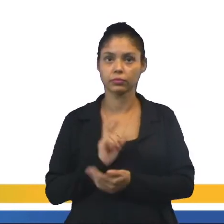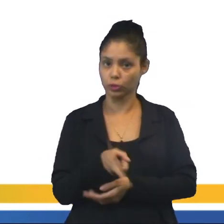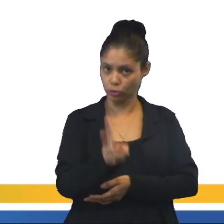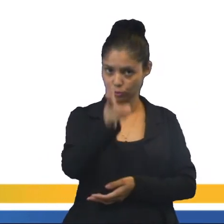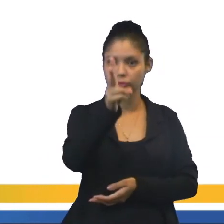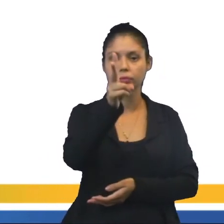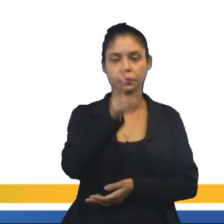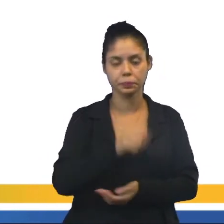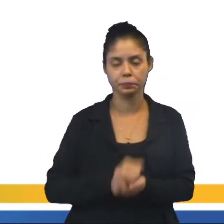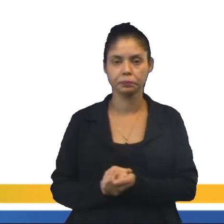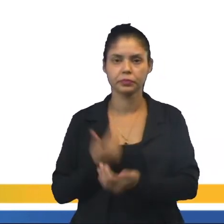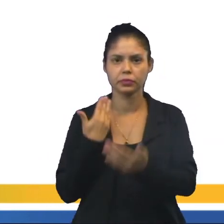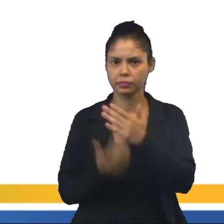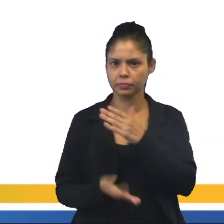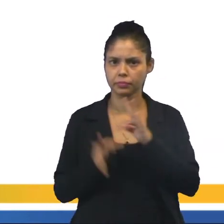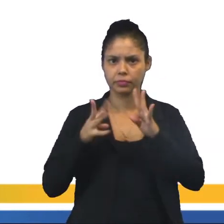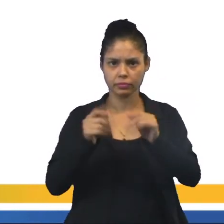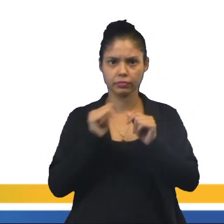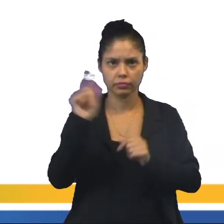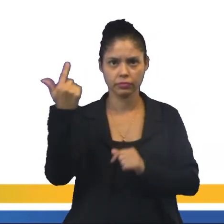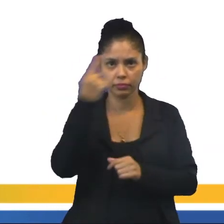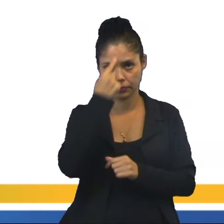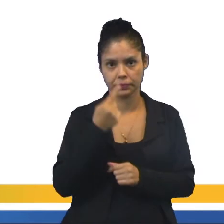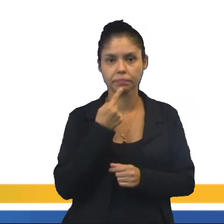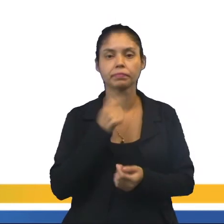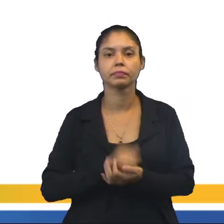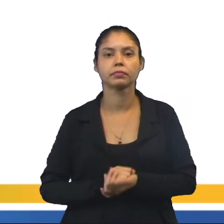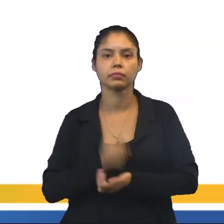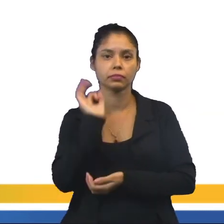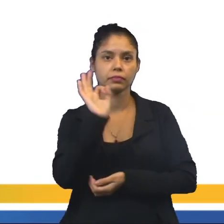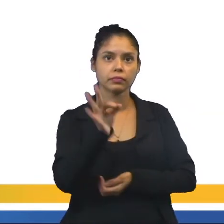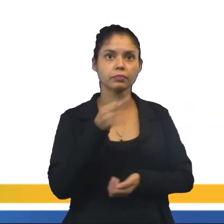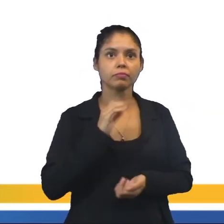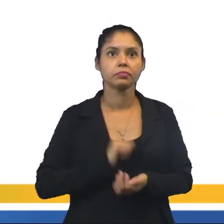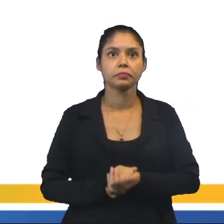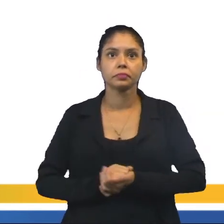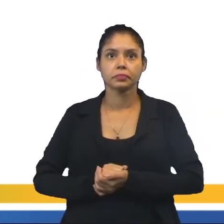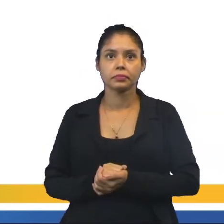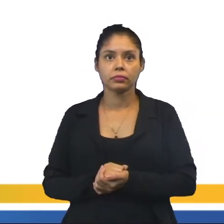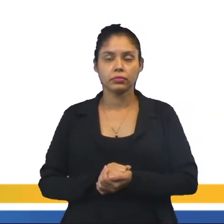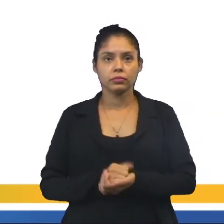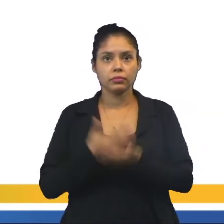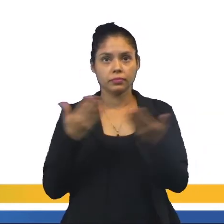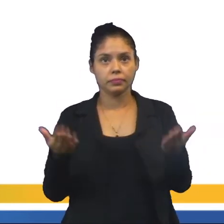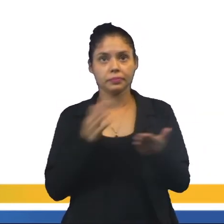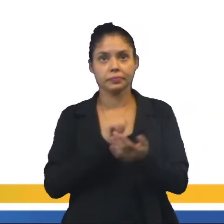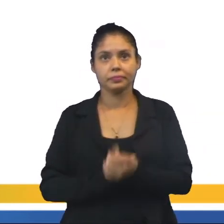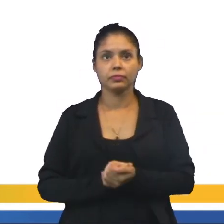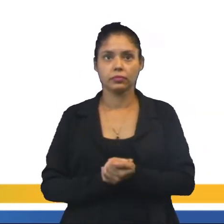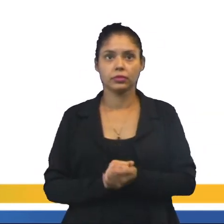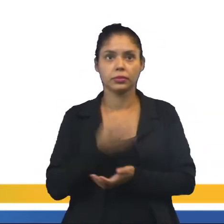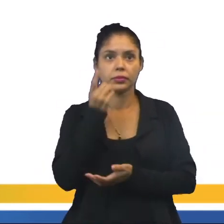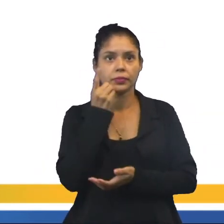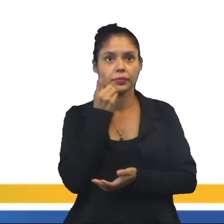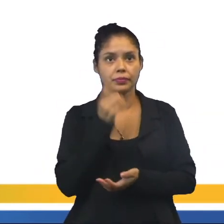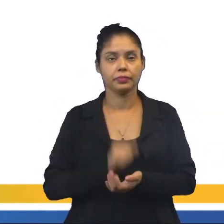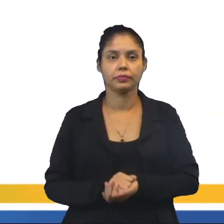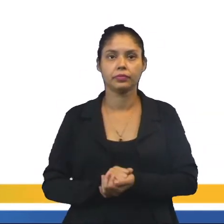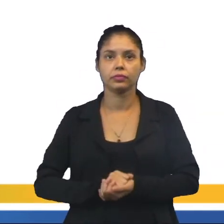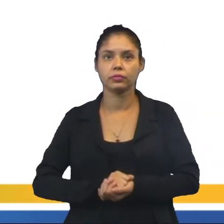eu contei para mim não se perder a outra figura falta nota tá certo e eu coloquei um ditado